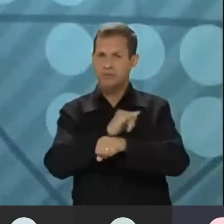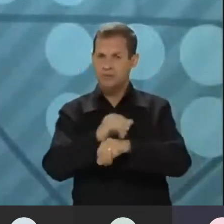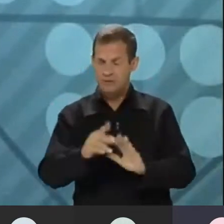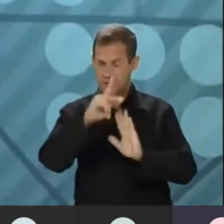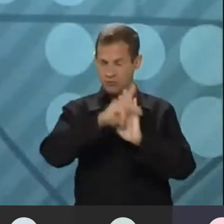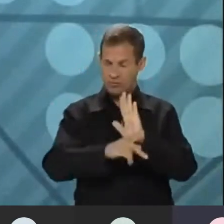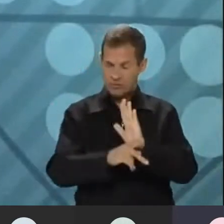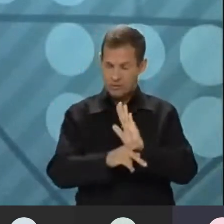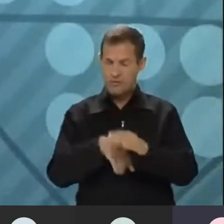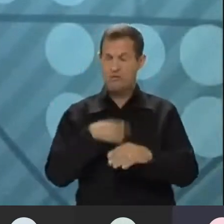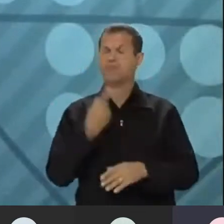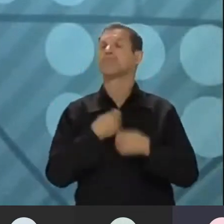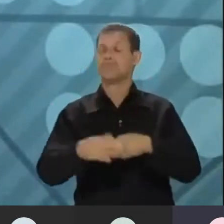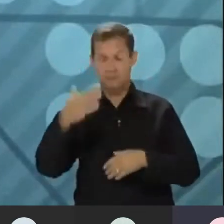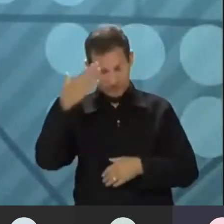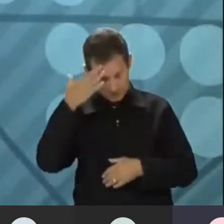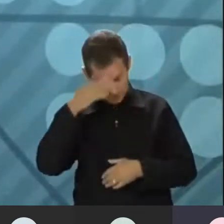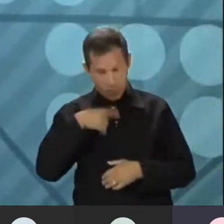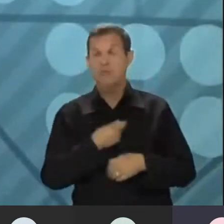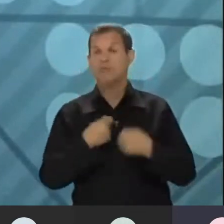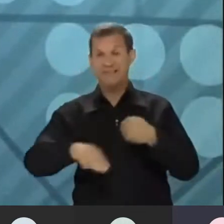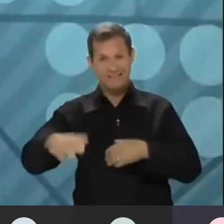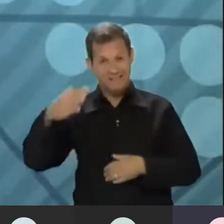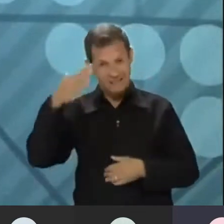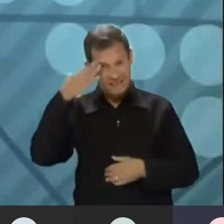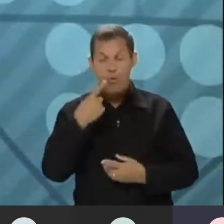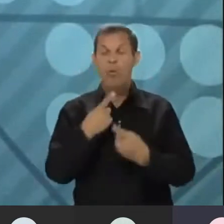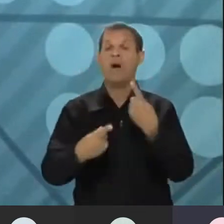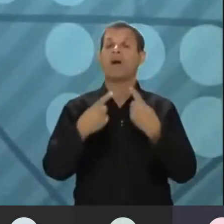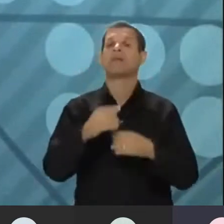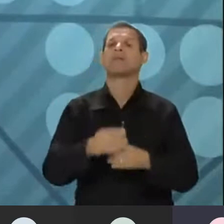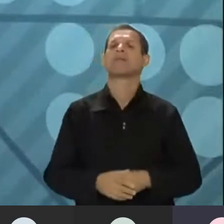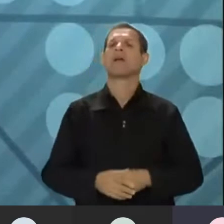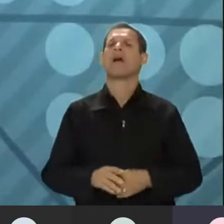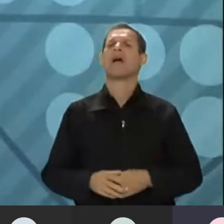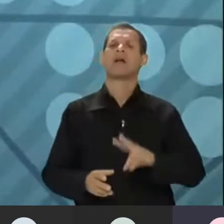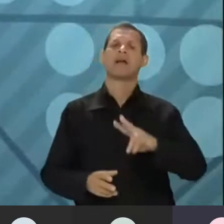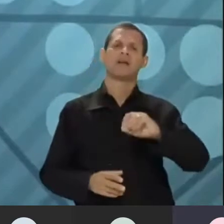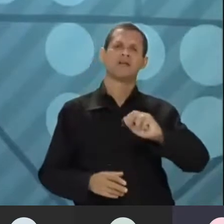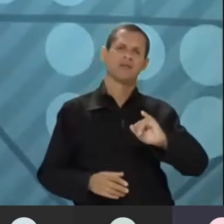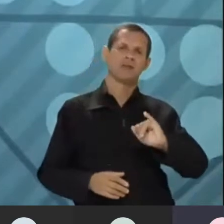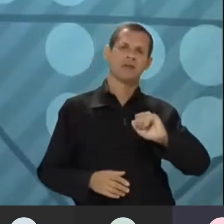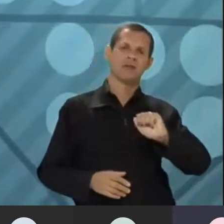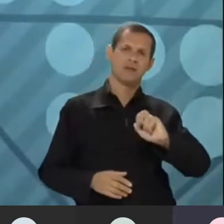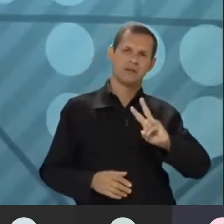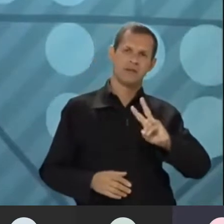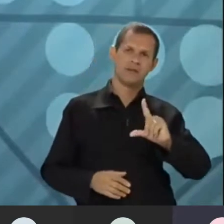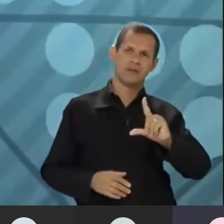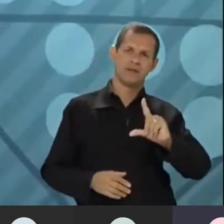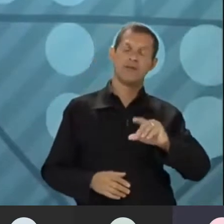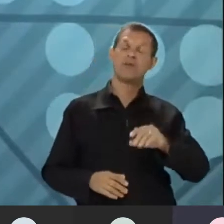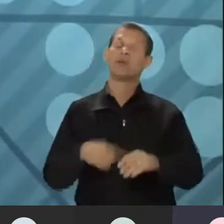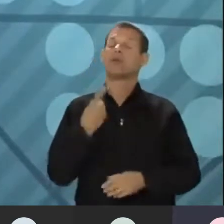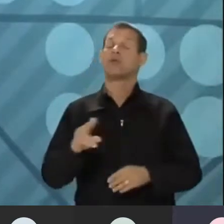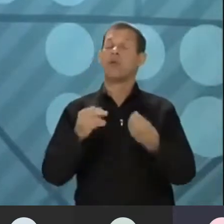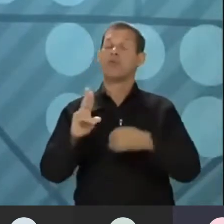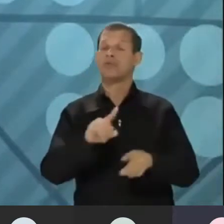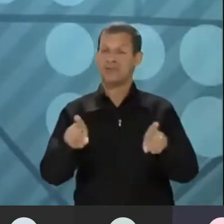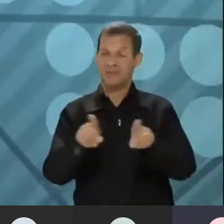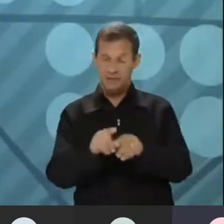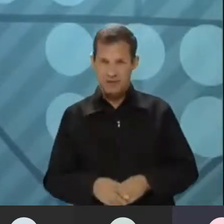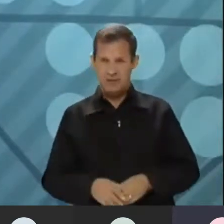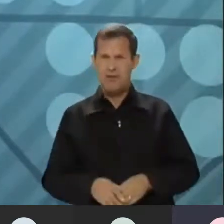nas nossas estratégias projetuais. O que a gente precisa entender? A gente precisa entender quais variáveis que a gente utiliza, como a gente utiliza, para